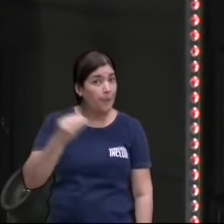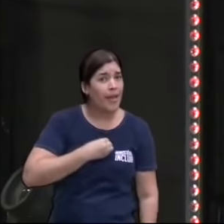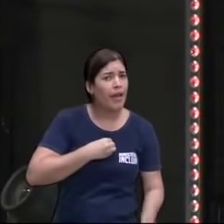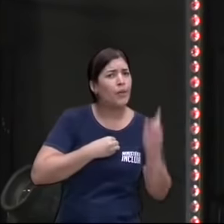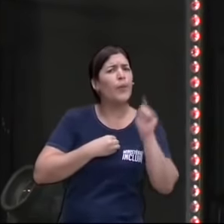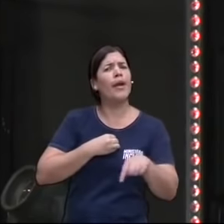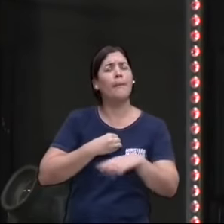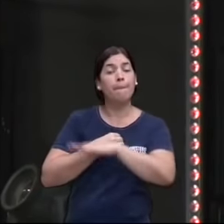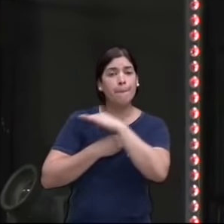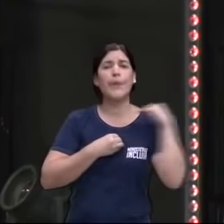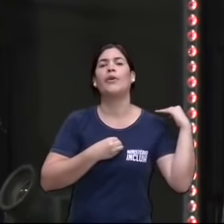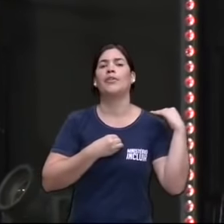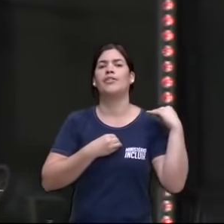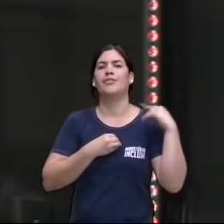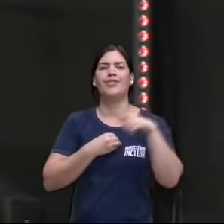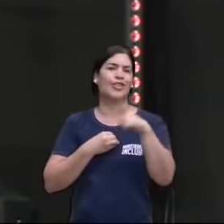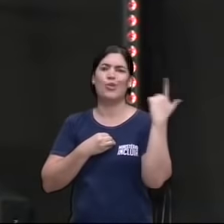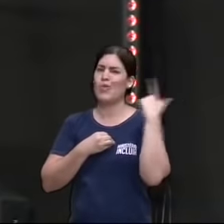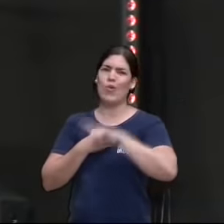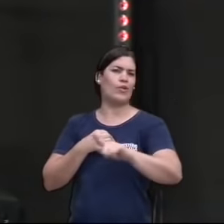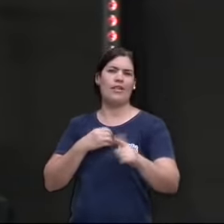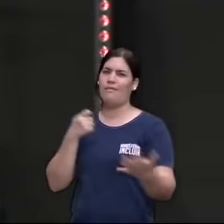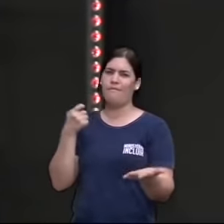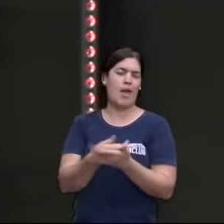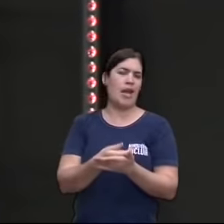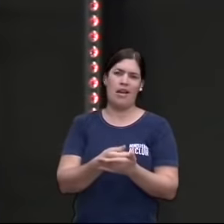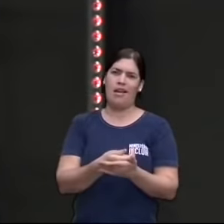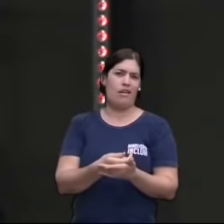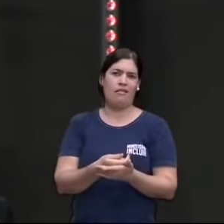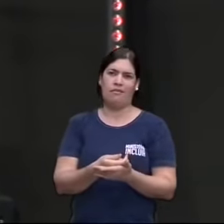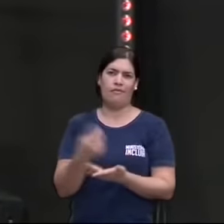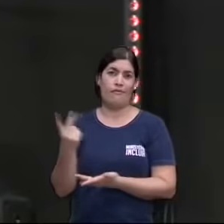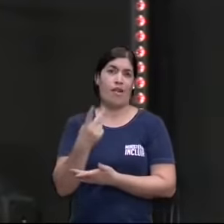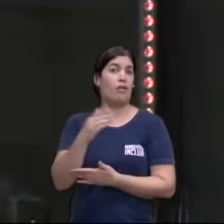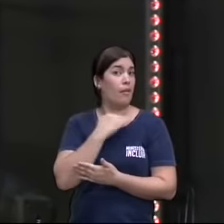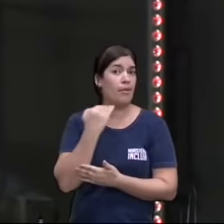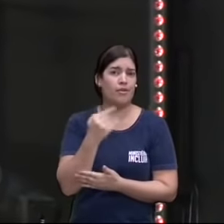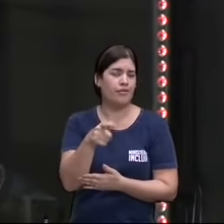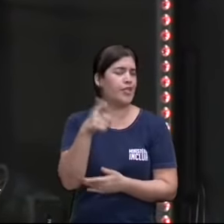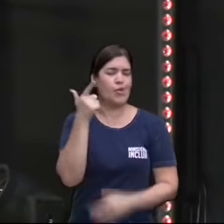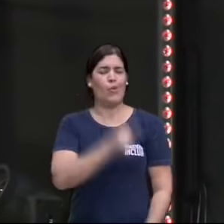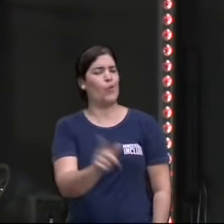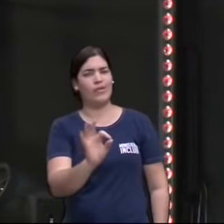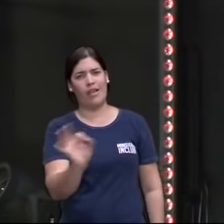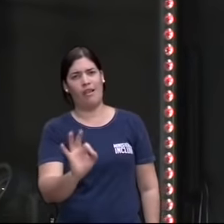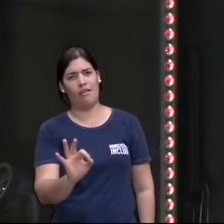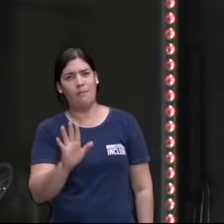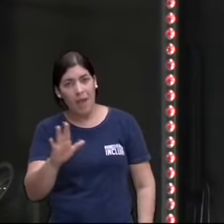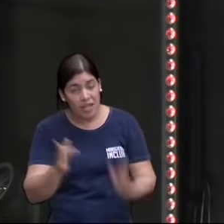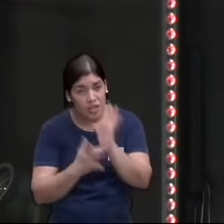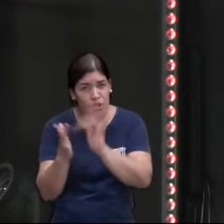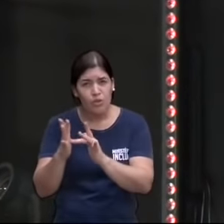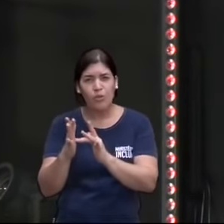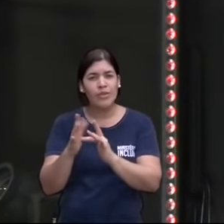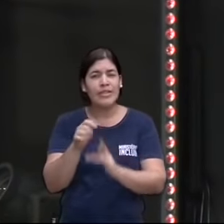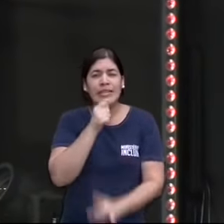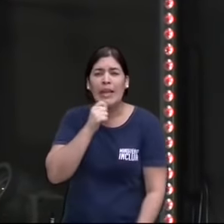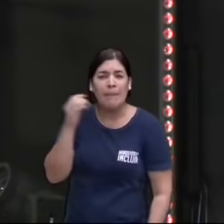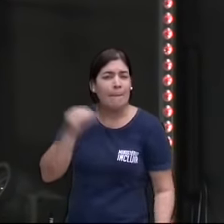pagar o salário da morte, o preço da morte. Mas eu, que não tenho pecado, vou morrer no seu